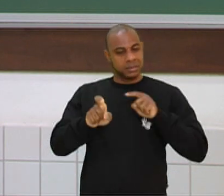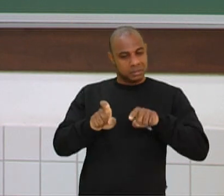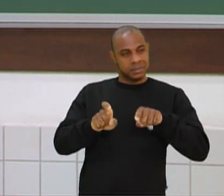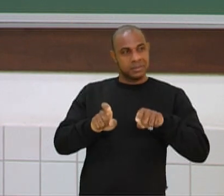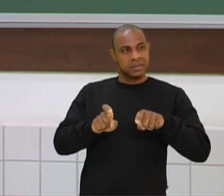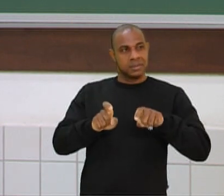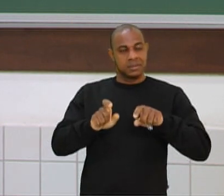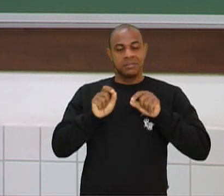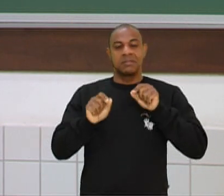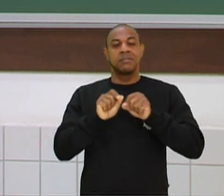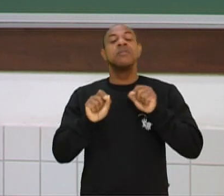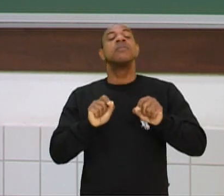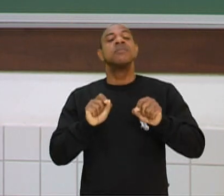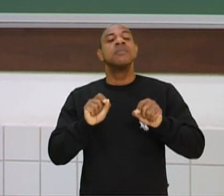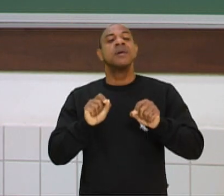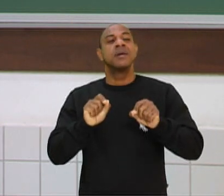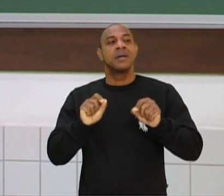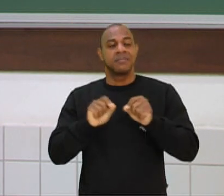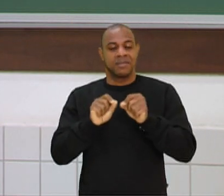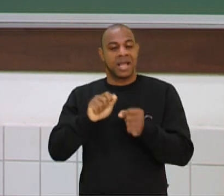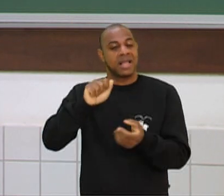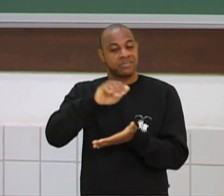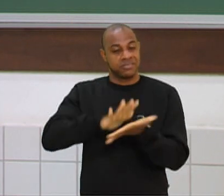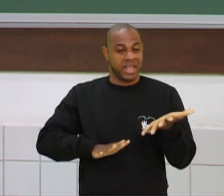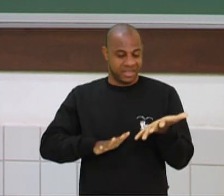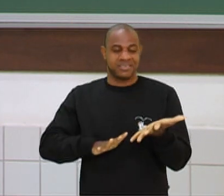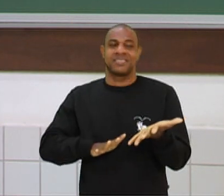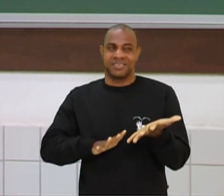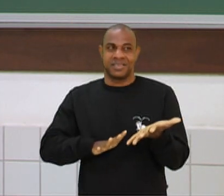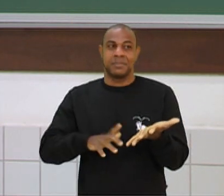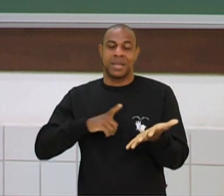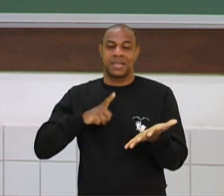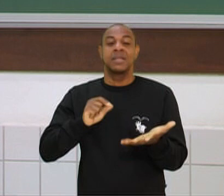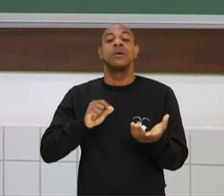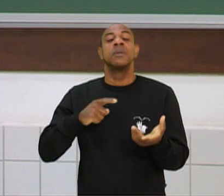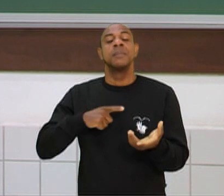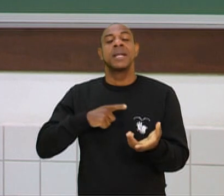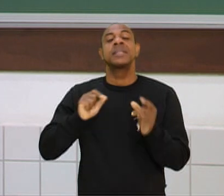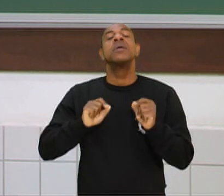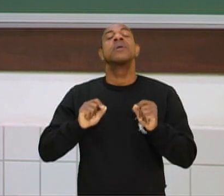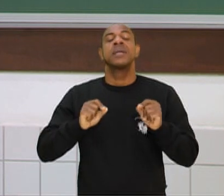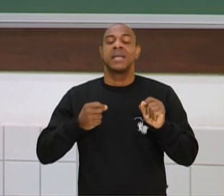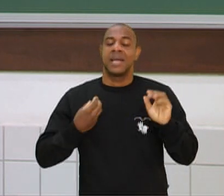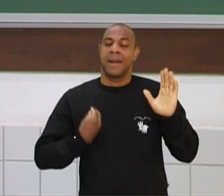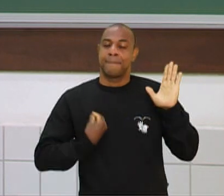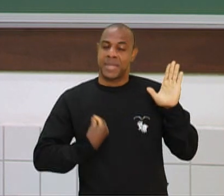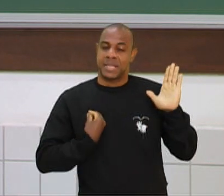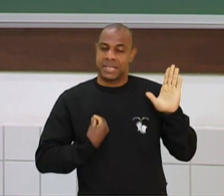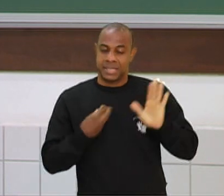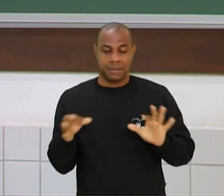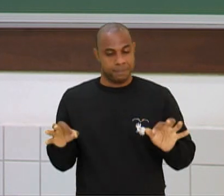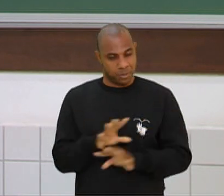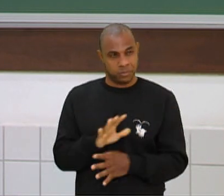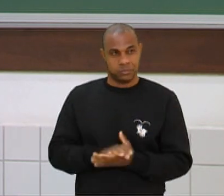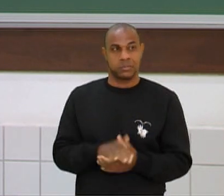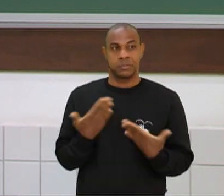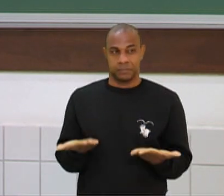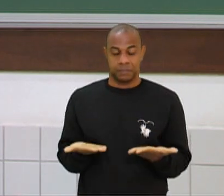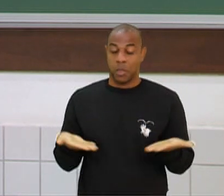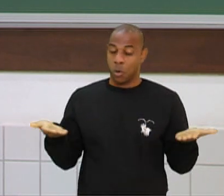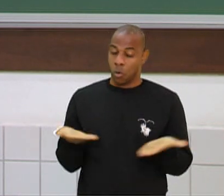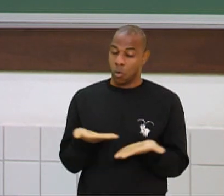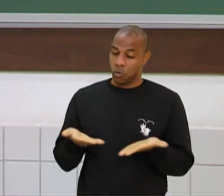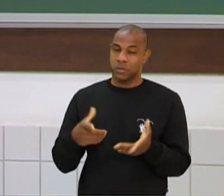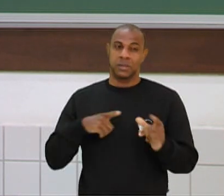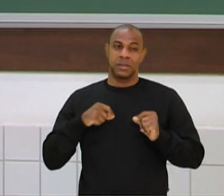link e o que vocês fazem? Aquelas atividades para ter a presença garantida! Galerinha, hoje